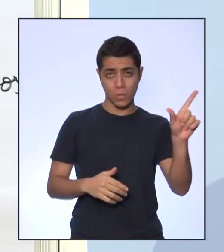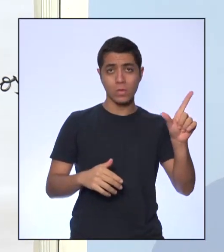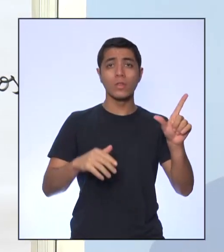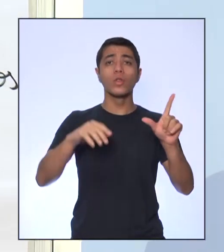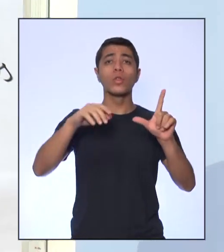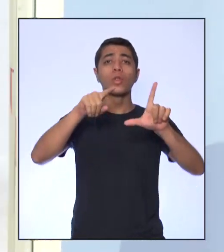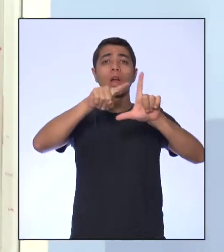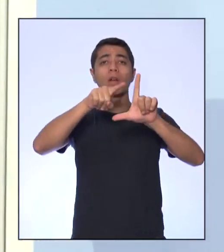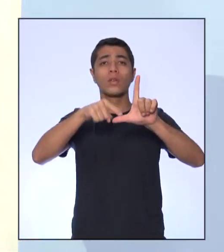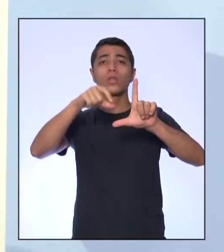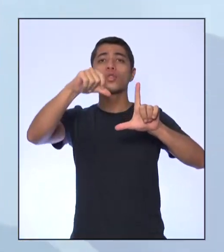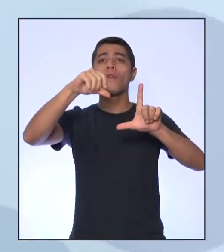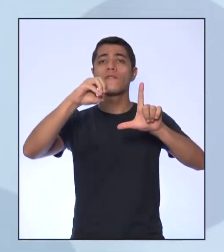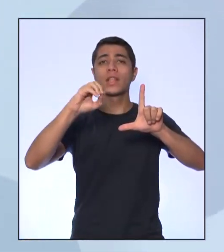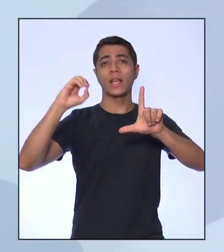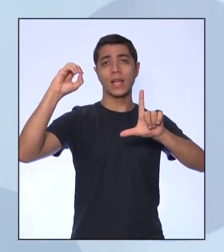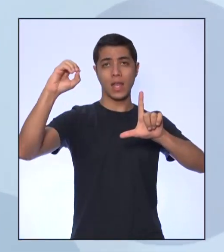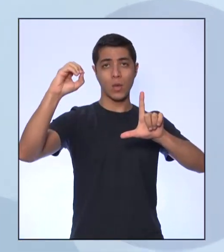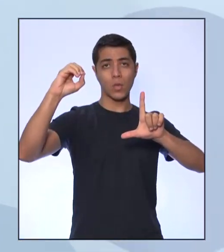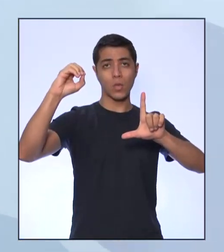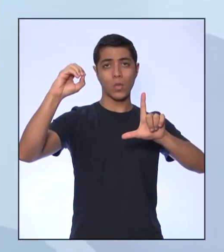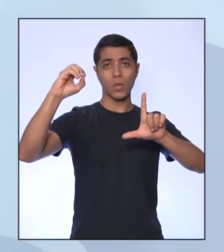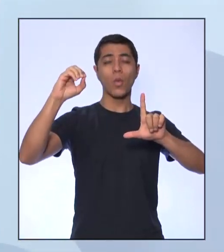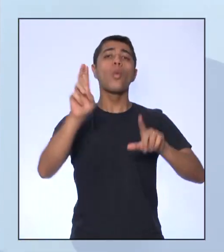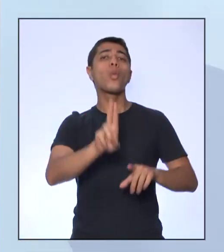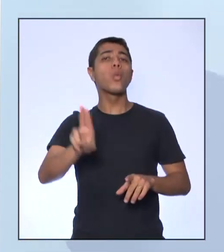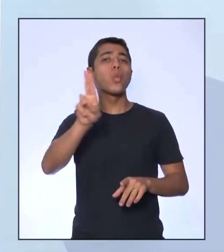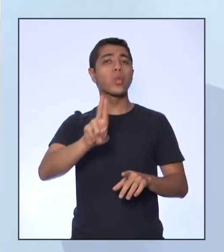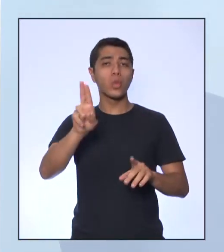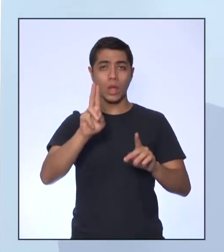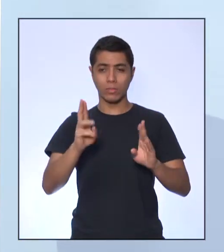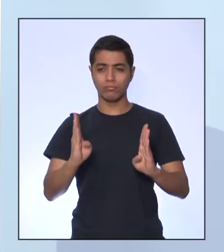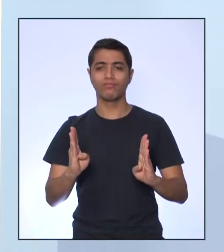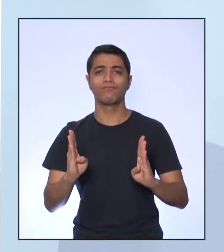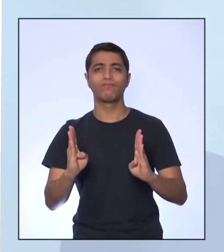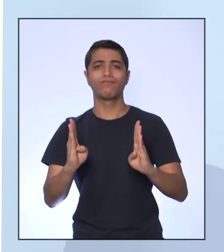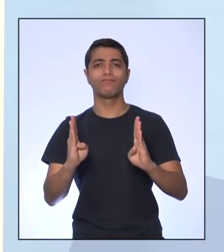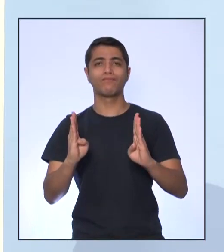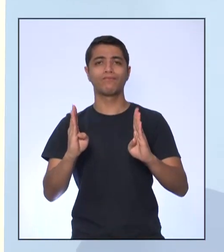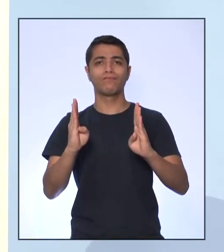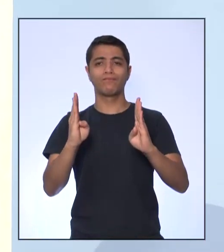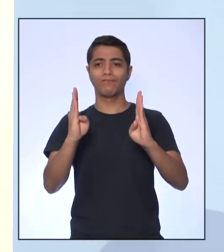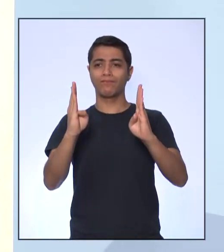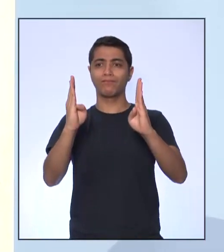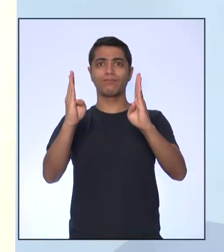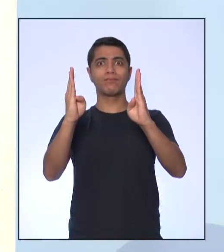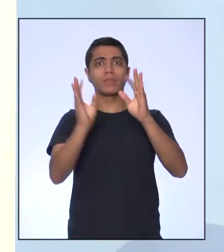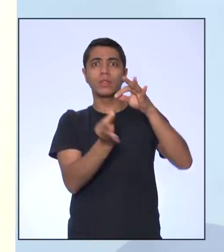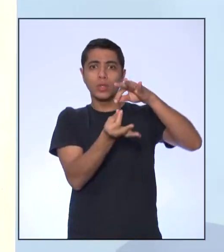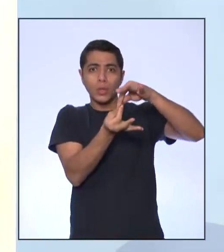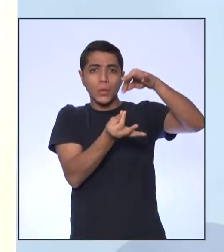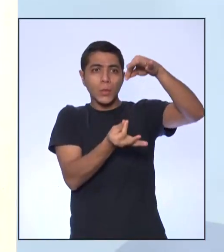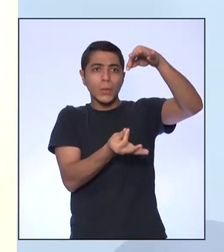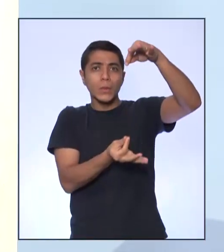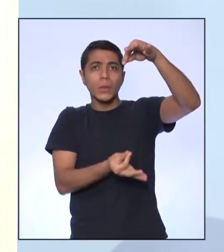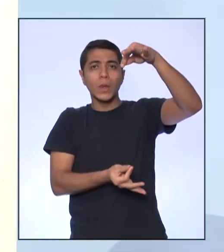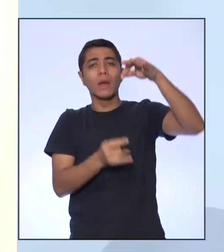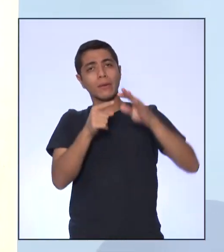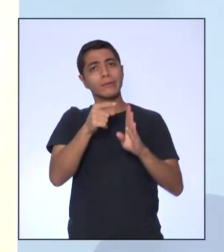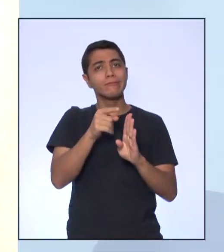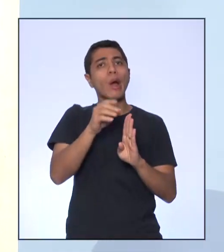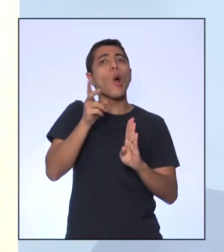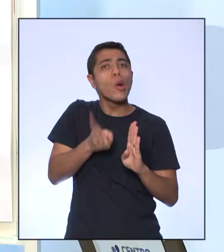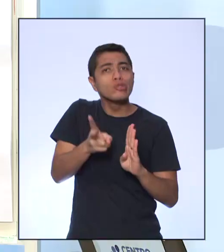se eu passar ela continua a reta ela é paralela paralela e paralela ela vai